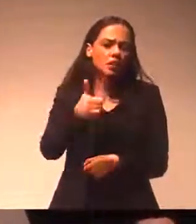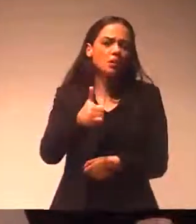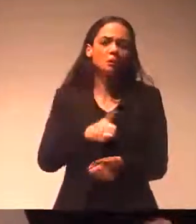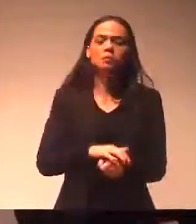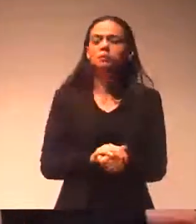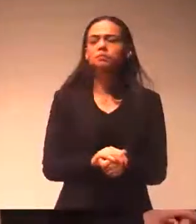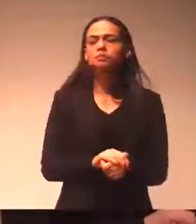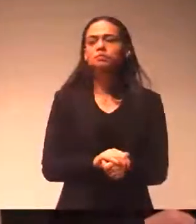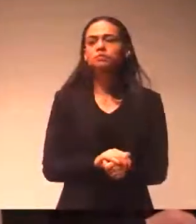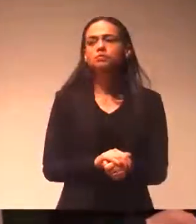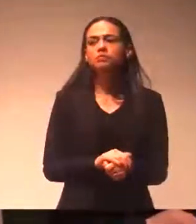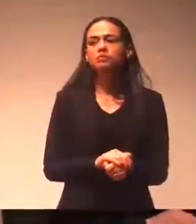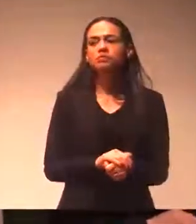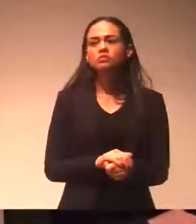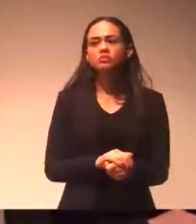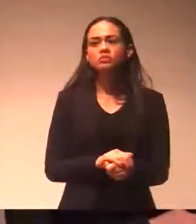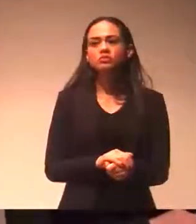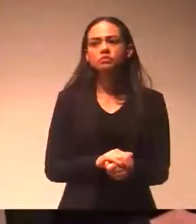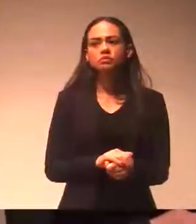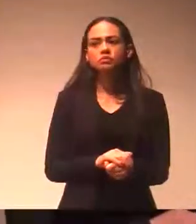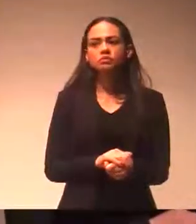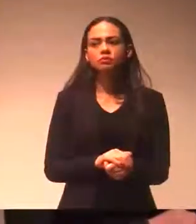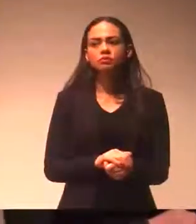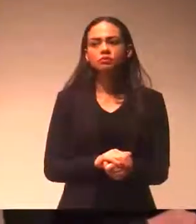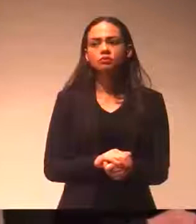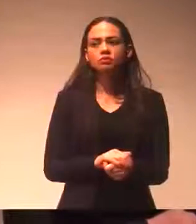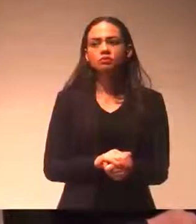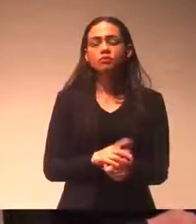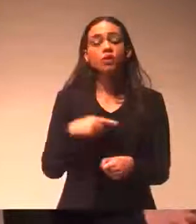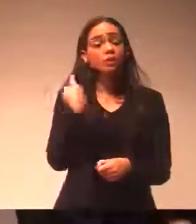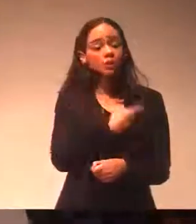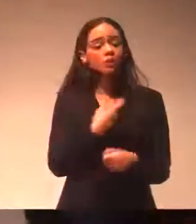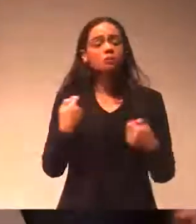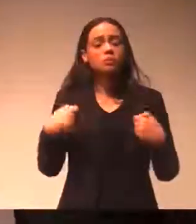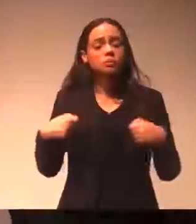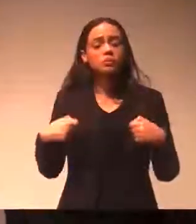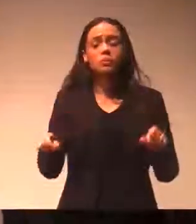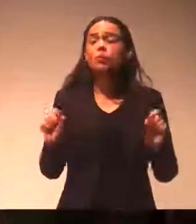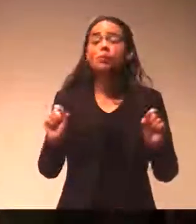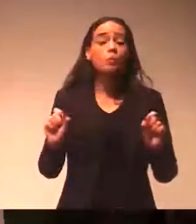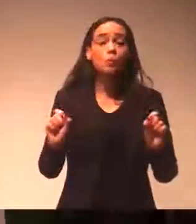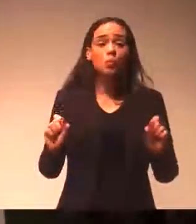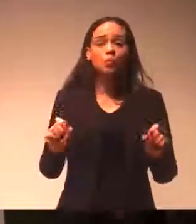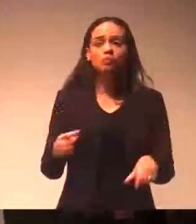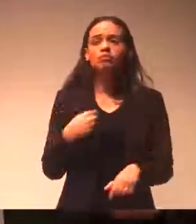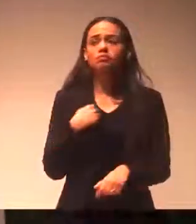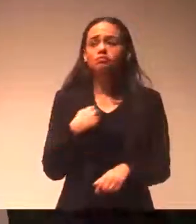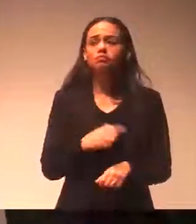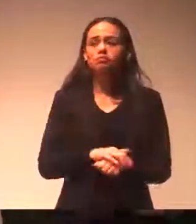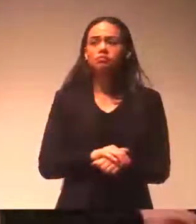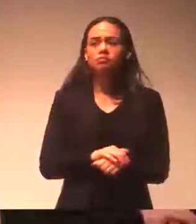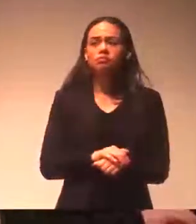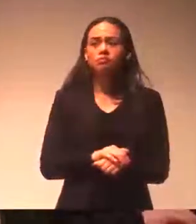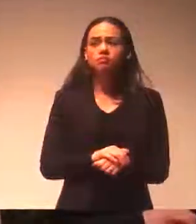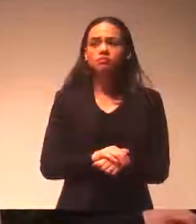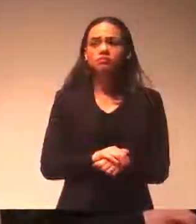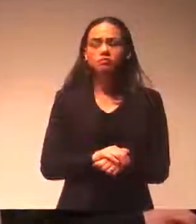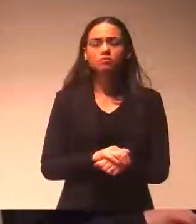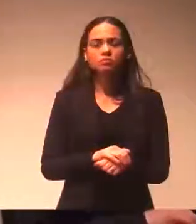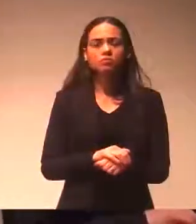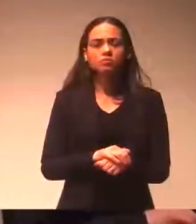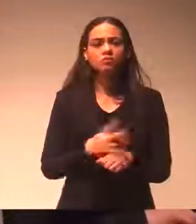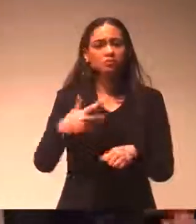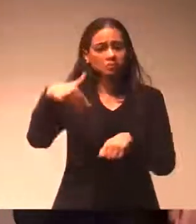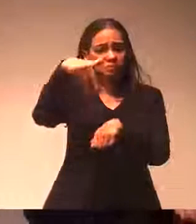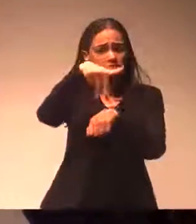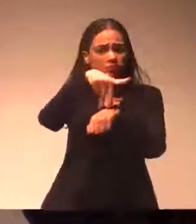uma alternativa. E a gente deve sempre apostar por isso que eu sou a favor da proposta da ampliação da tribuna livre,